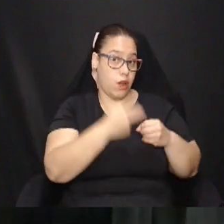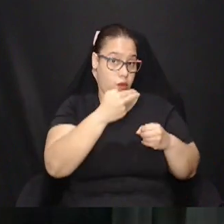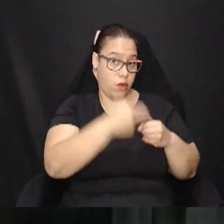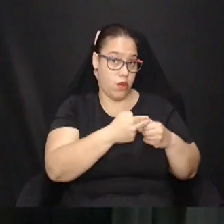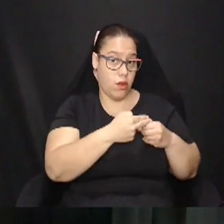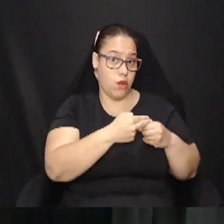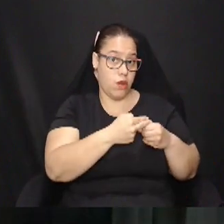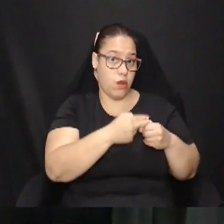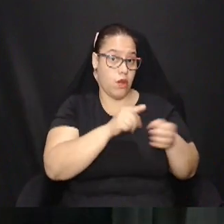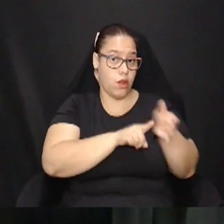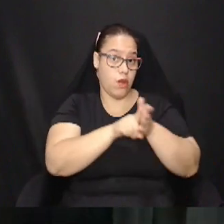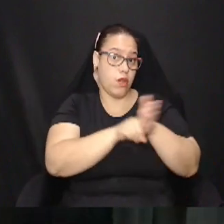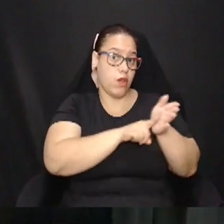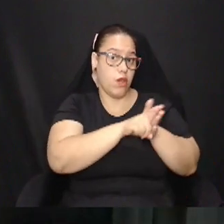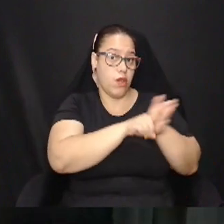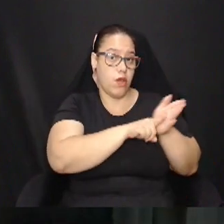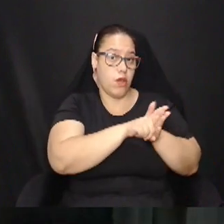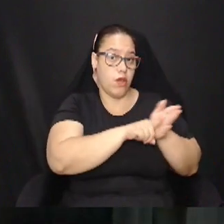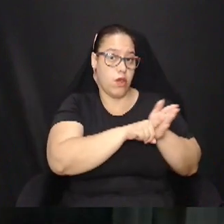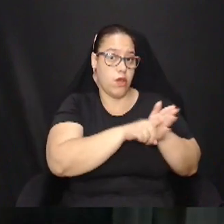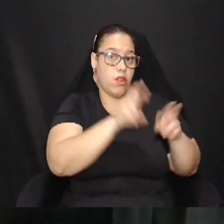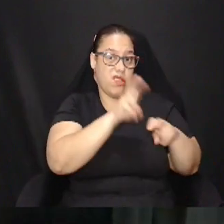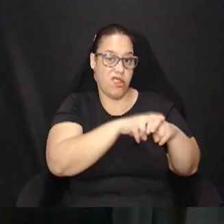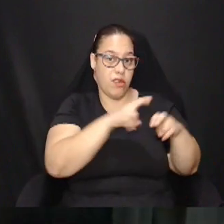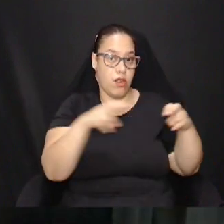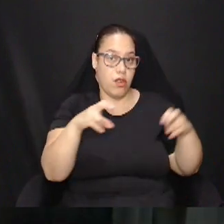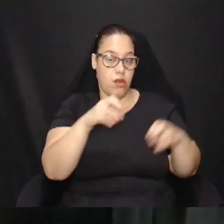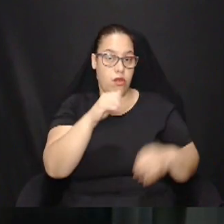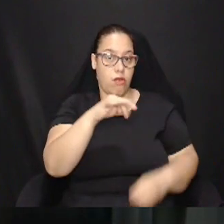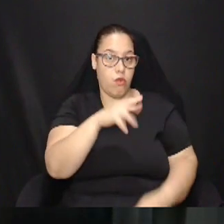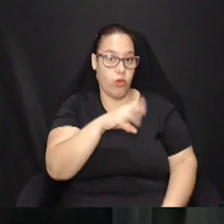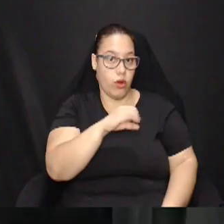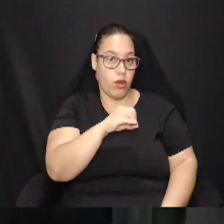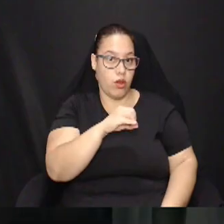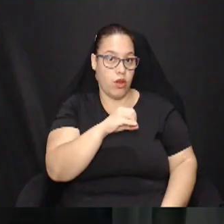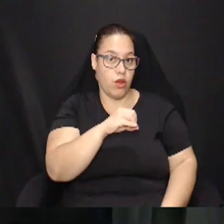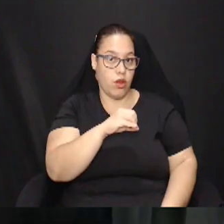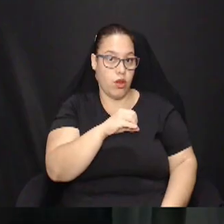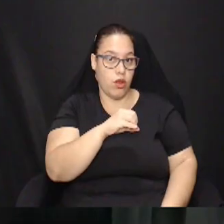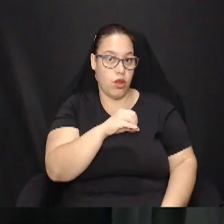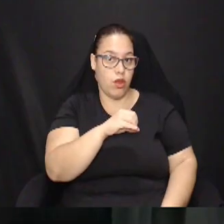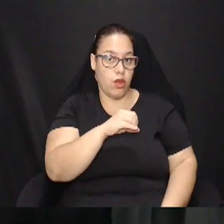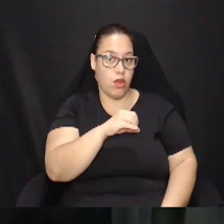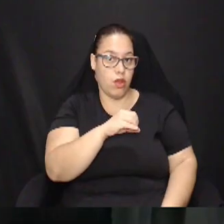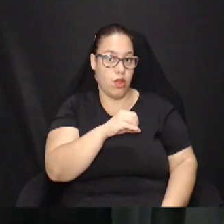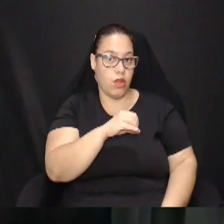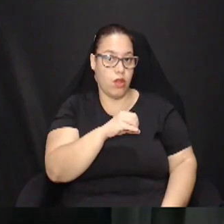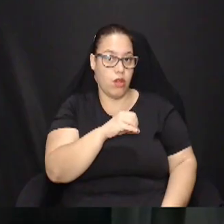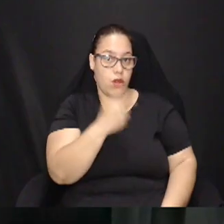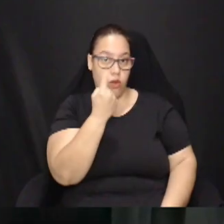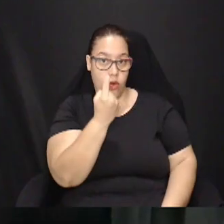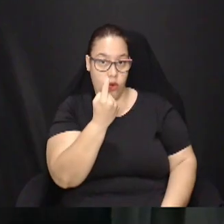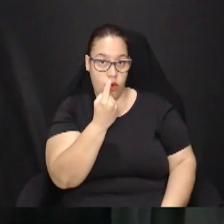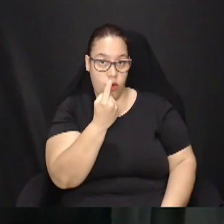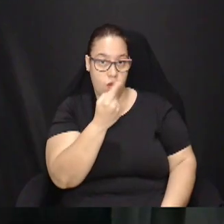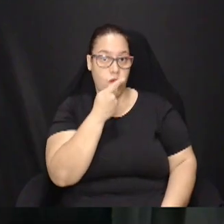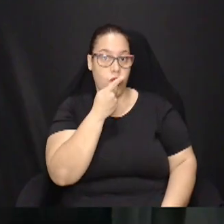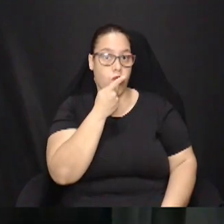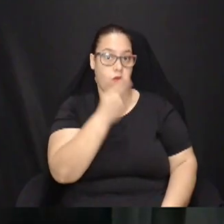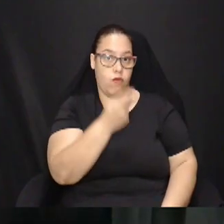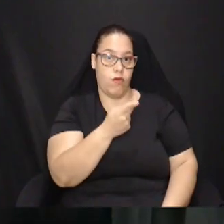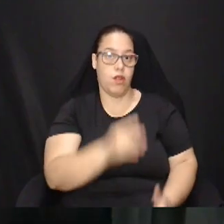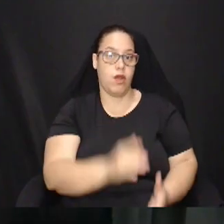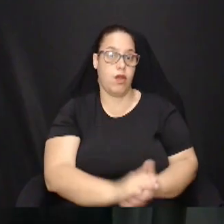pergunta, senta agora no ambulatório e pergunta até que série foi, não encontra uma analfabeta. Sim. Então,